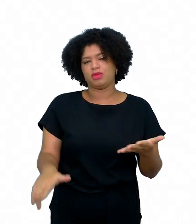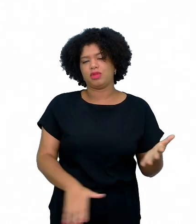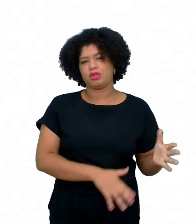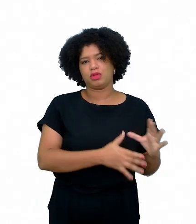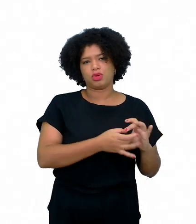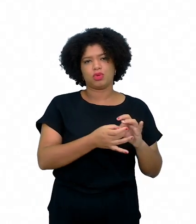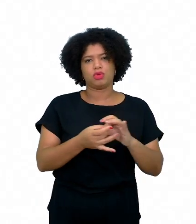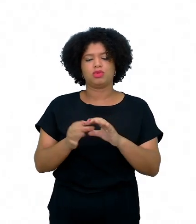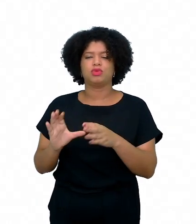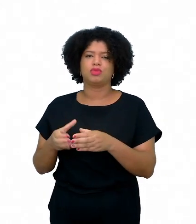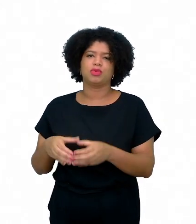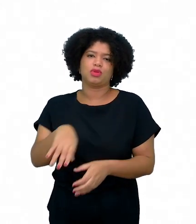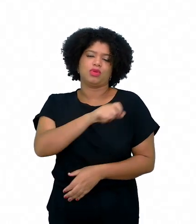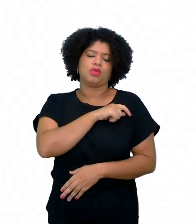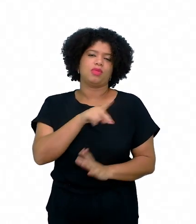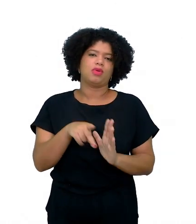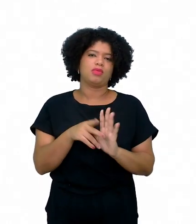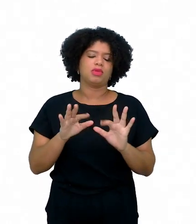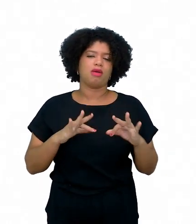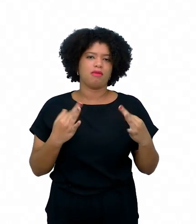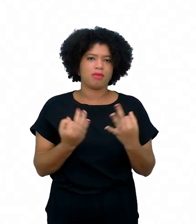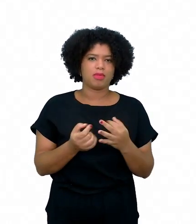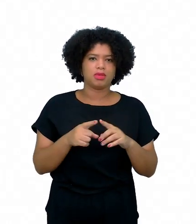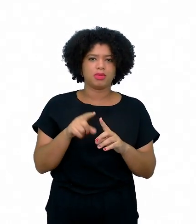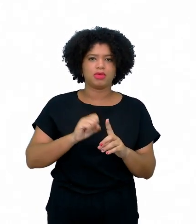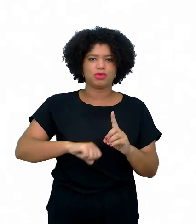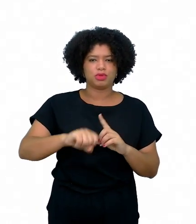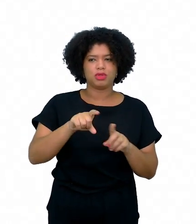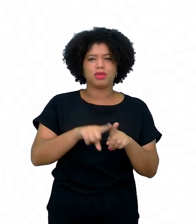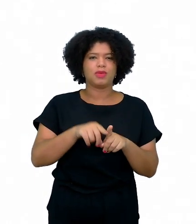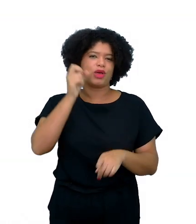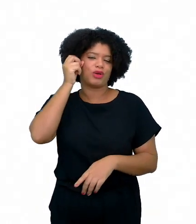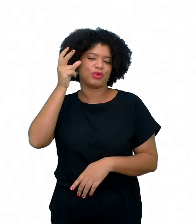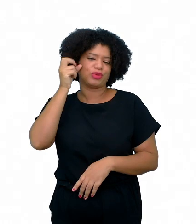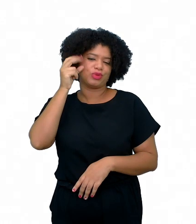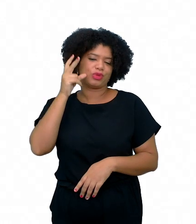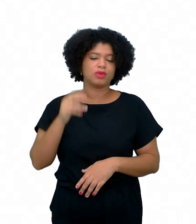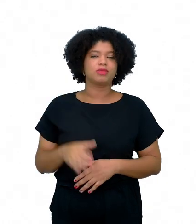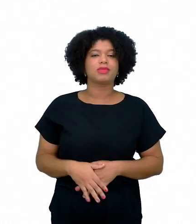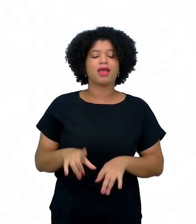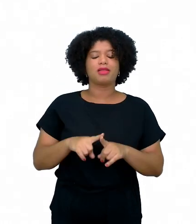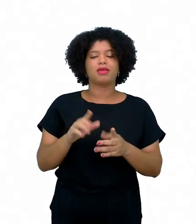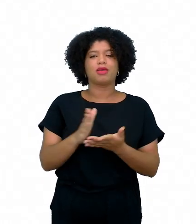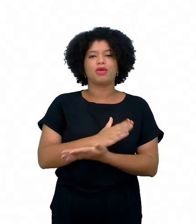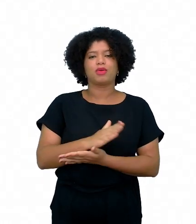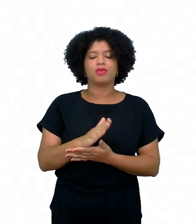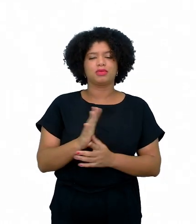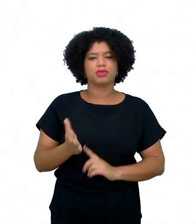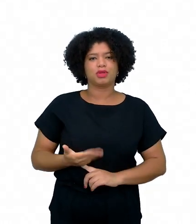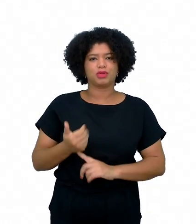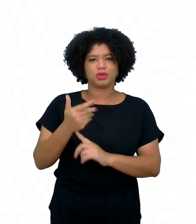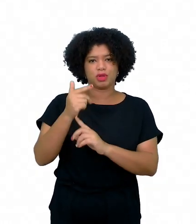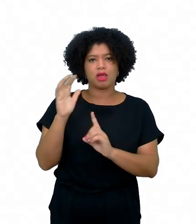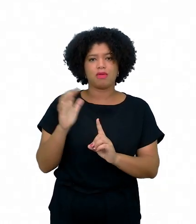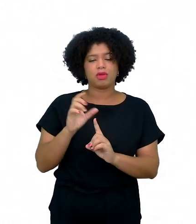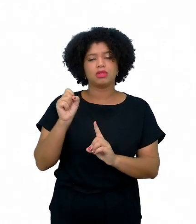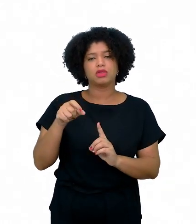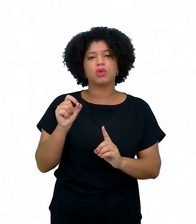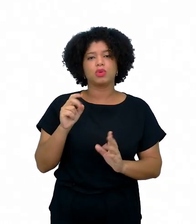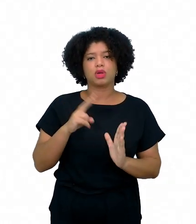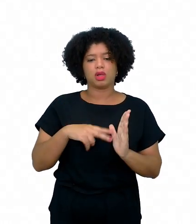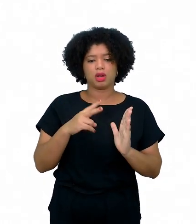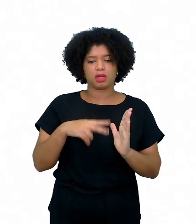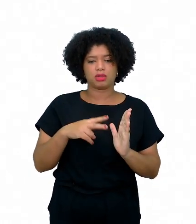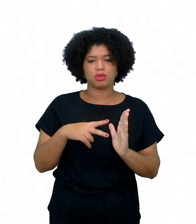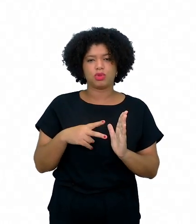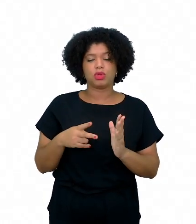dos estudantes, familiar, social e cultural. Além disso, as tecnologias influenciam a leitura de